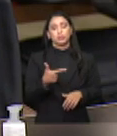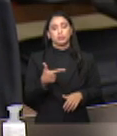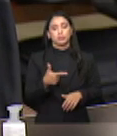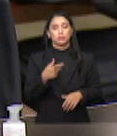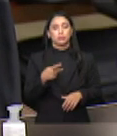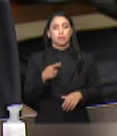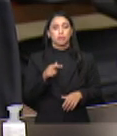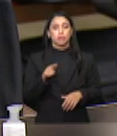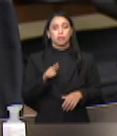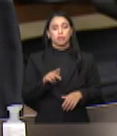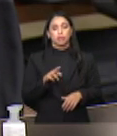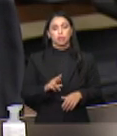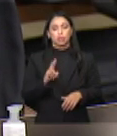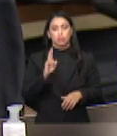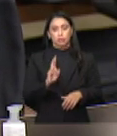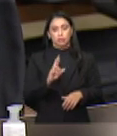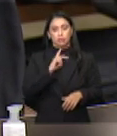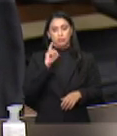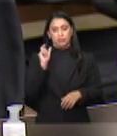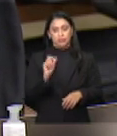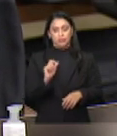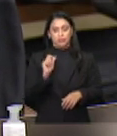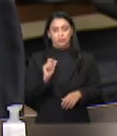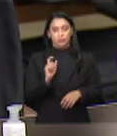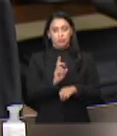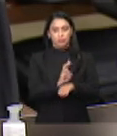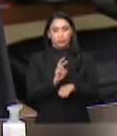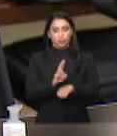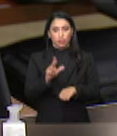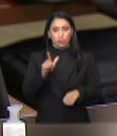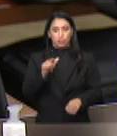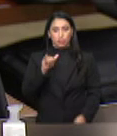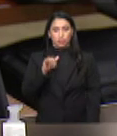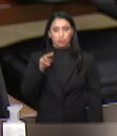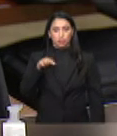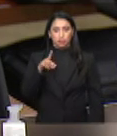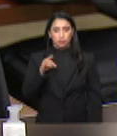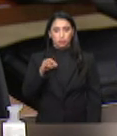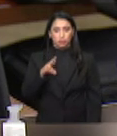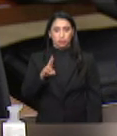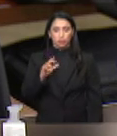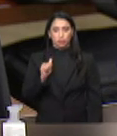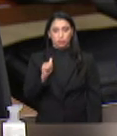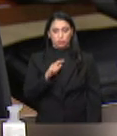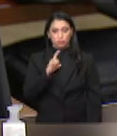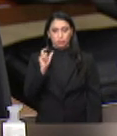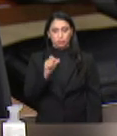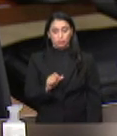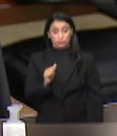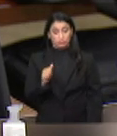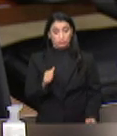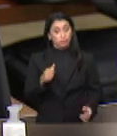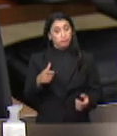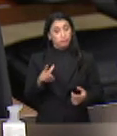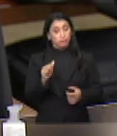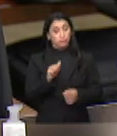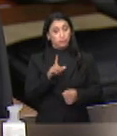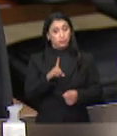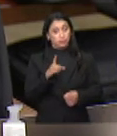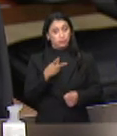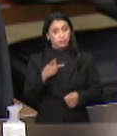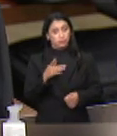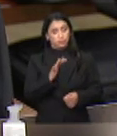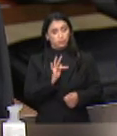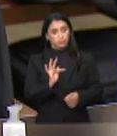Lindora Maria de Araújo. A justificativa para a ação, para o cabimento da ADPF, seria